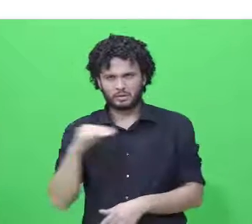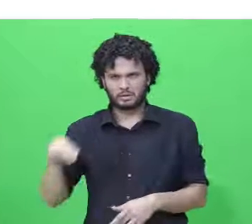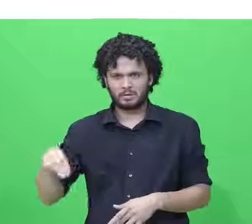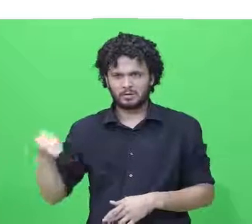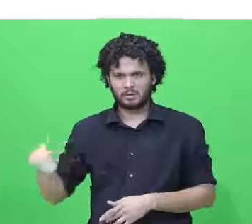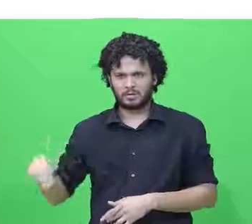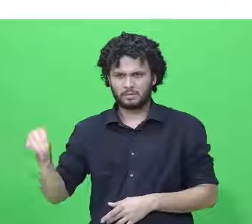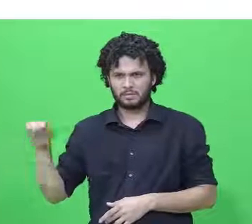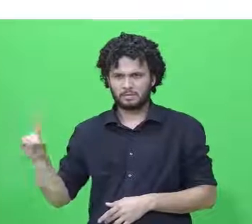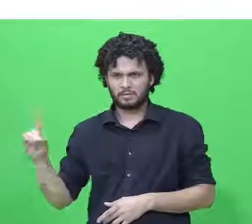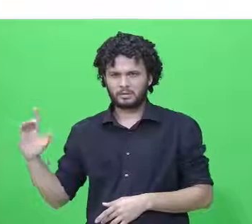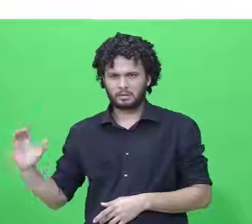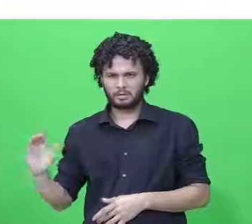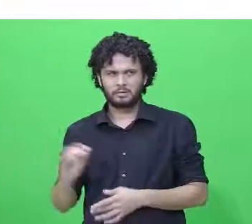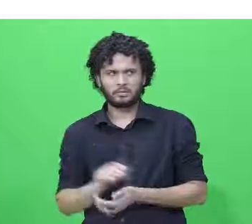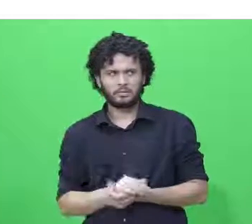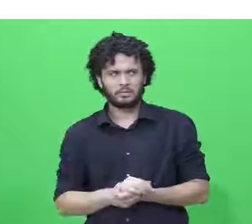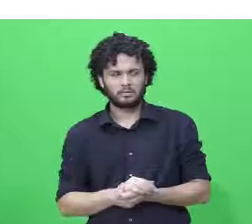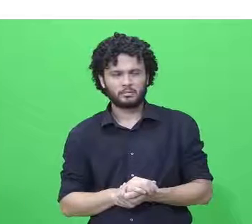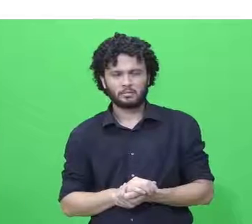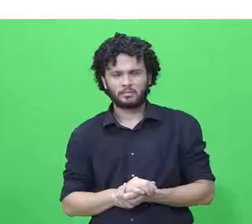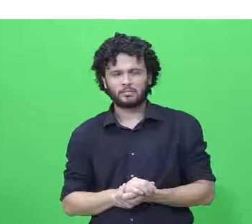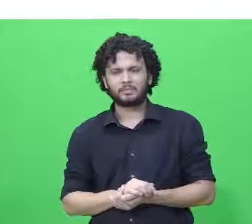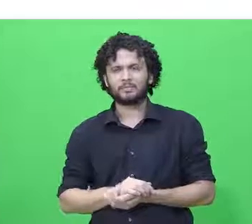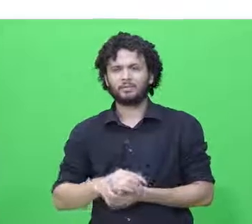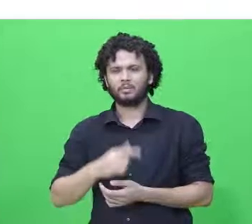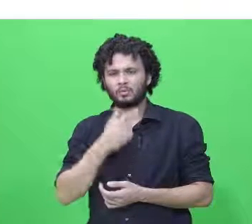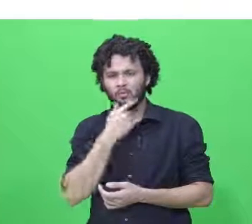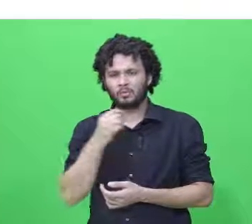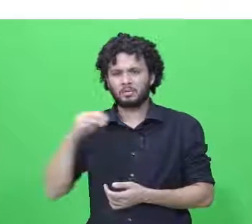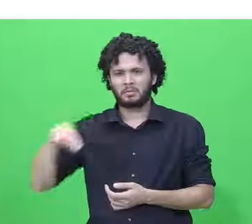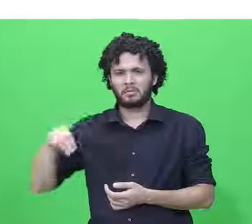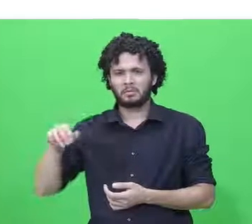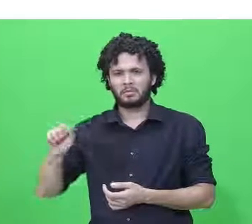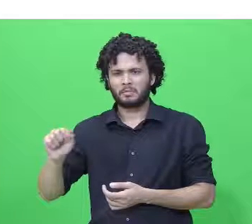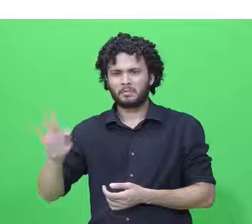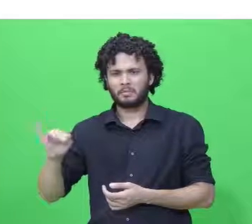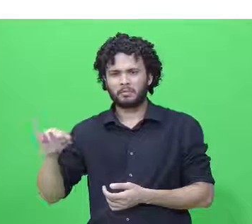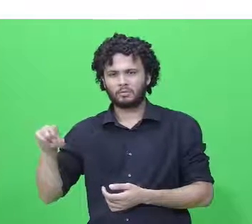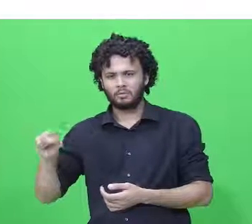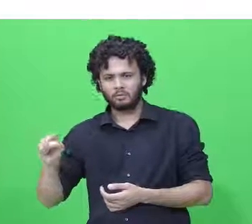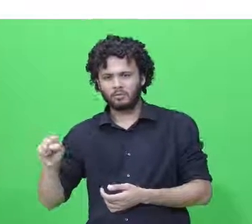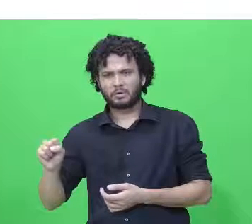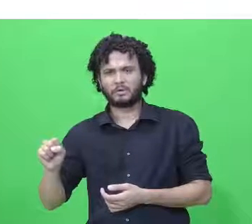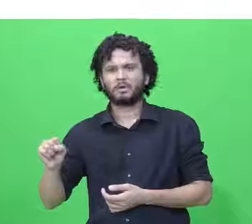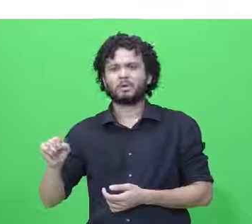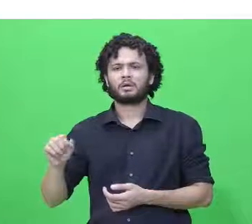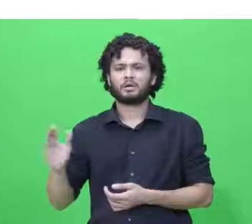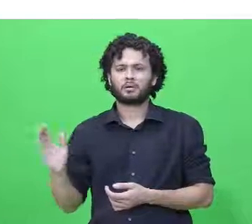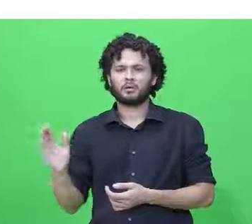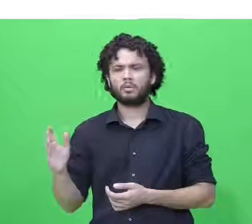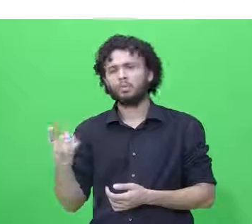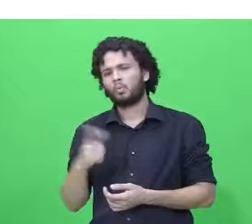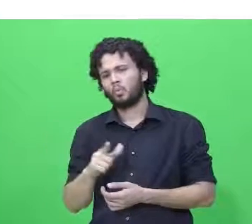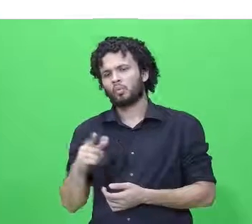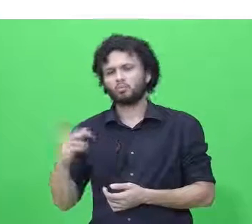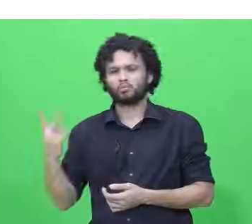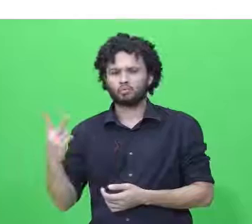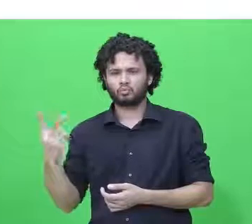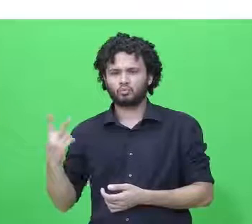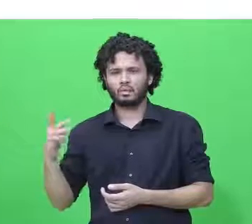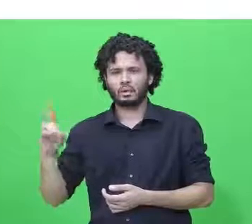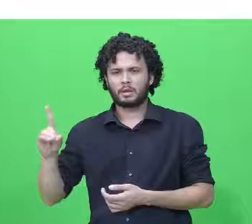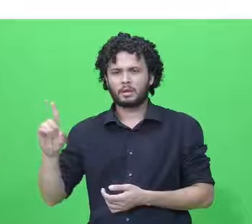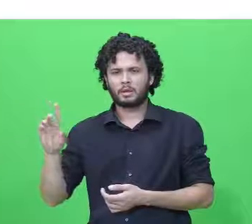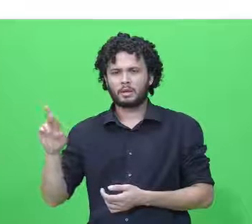MMDC. Então, olha só, né, que é então aí o Martins Miragaia, o Drauzio e o Camargo, tá, nesses 2 primeiros slides. E no último, novamente,